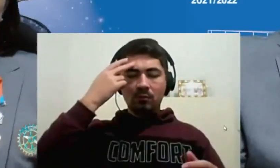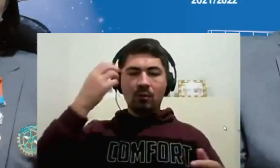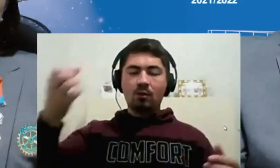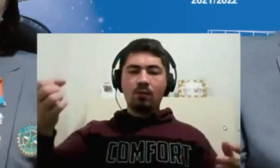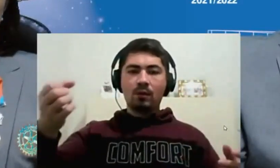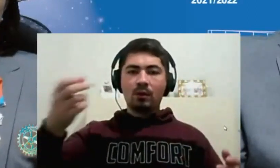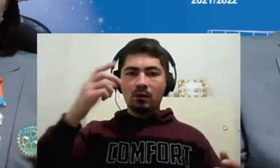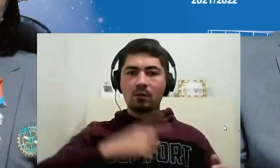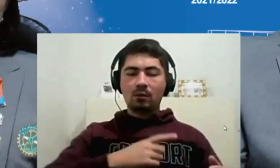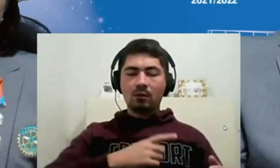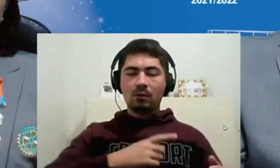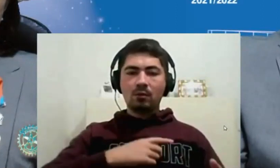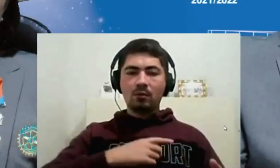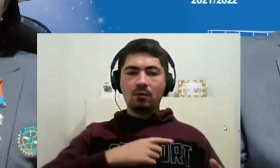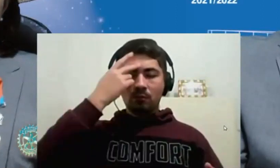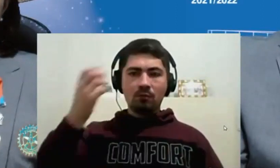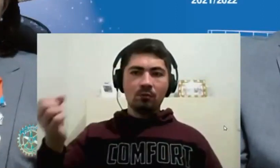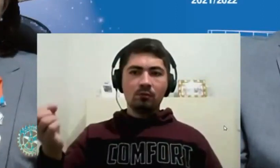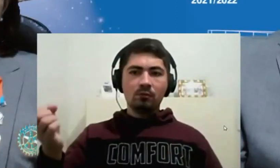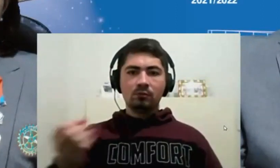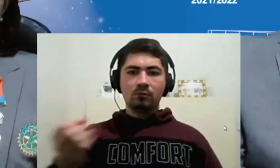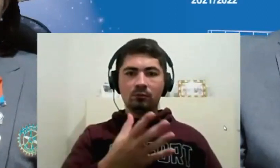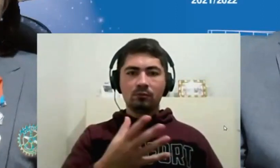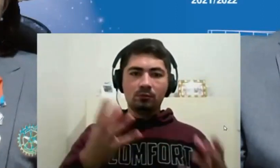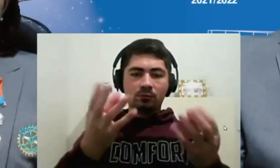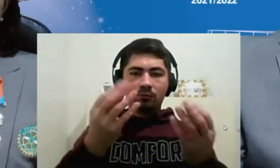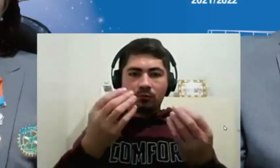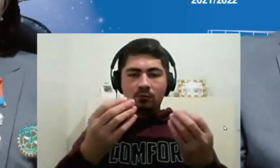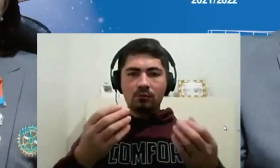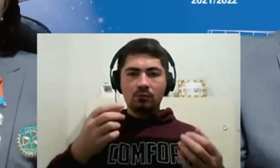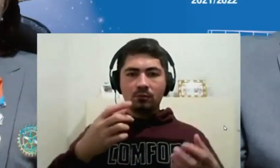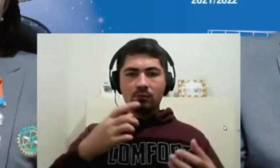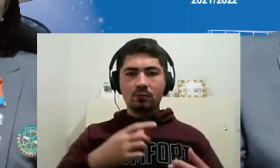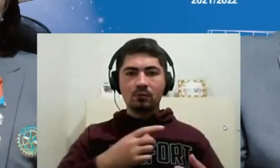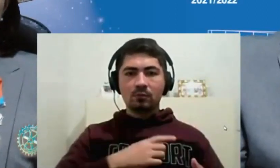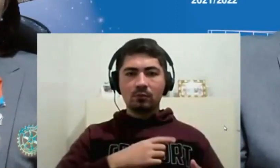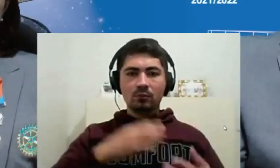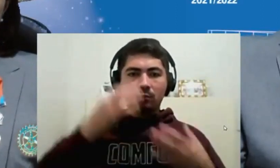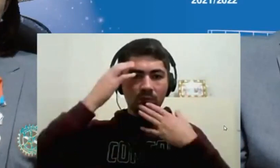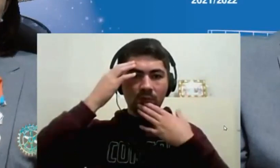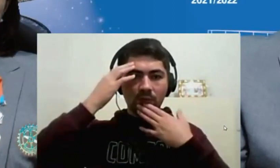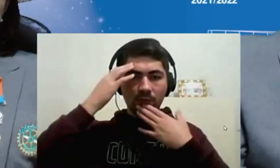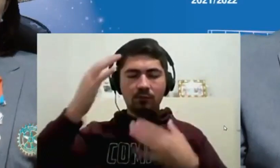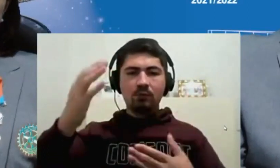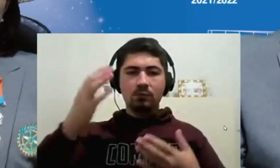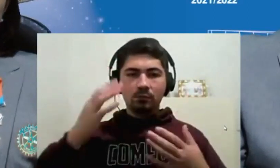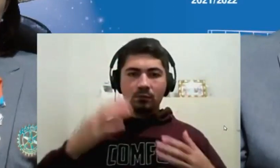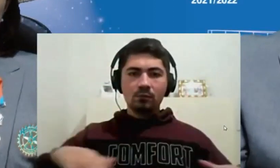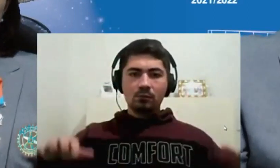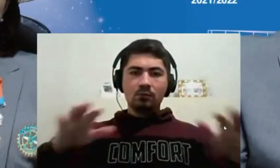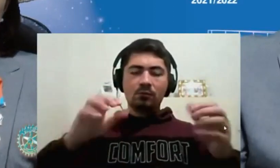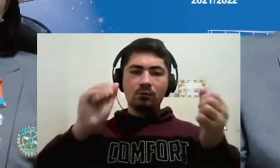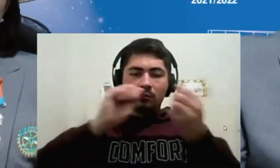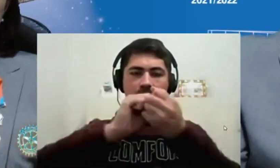quase 250 pessoas na sala. Obrigado a todos vocês que nos acompanham, que